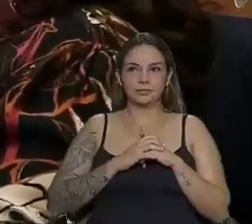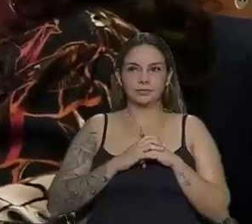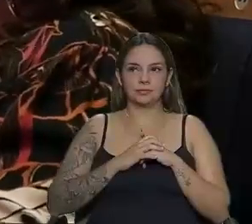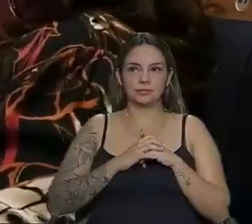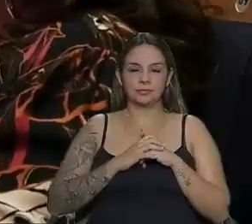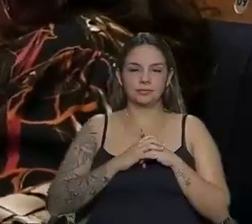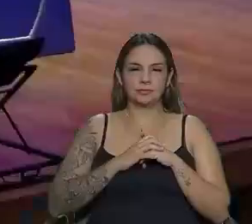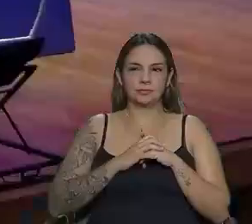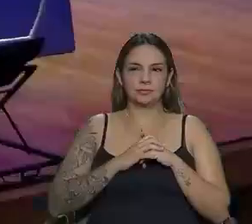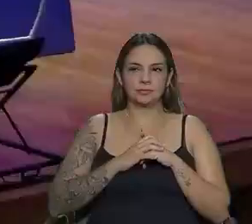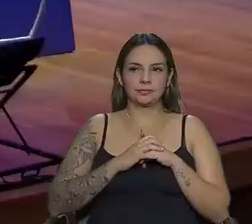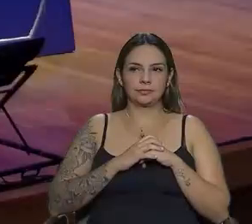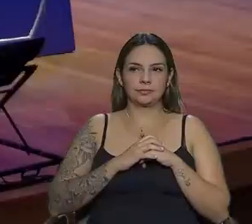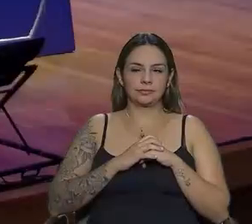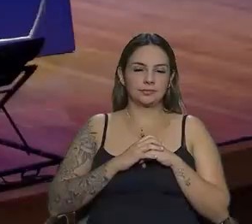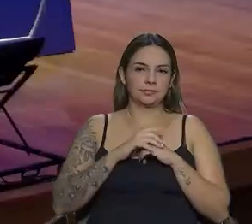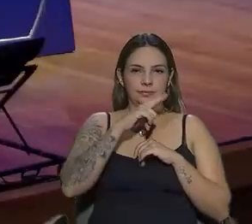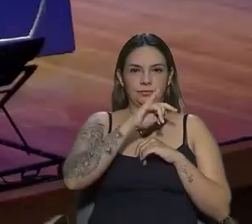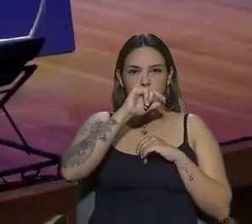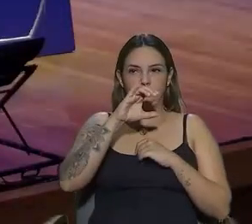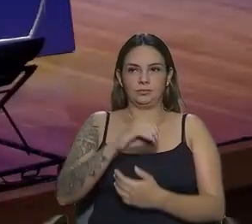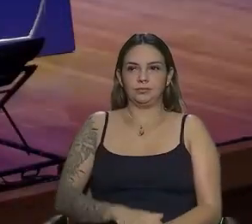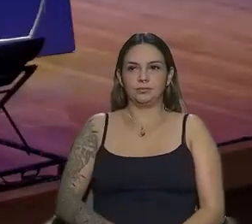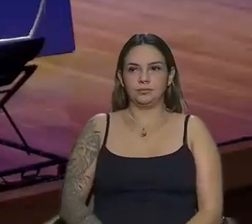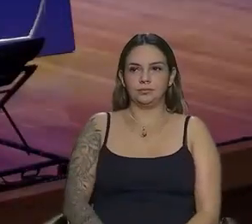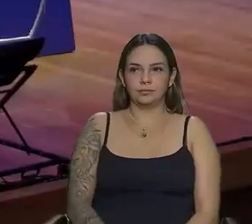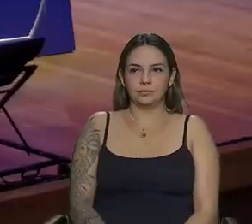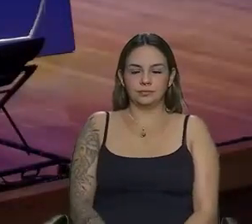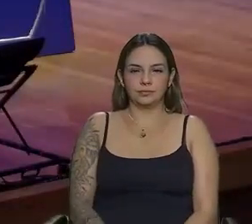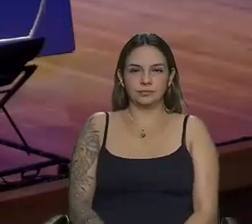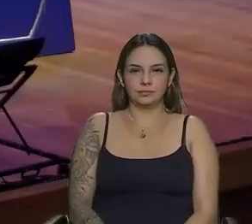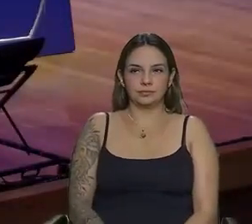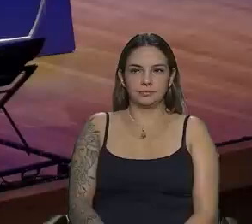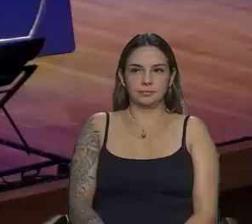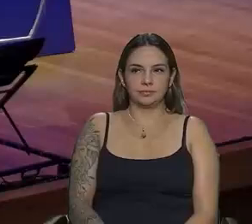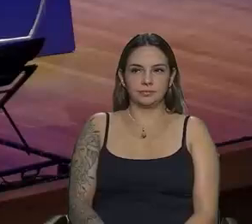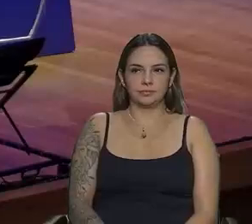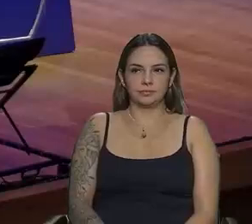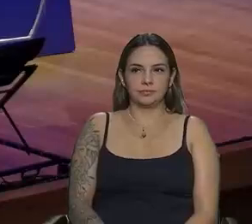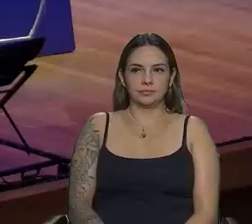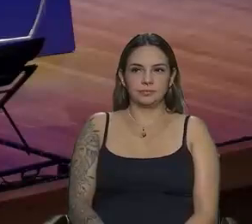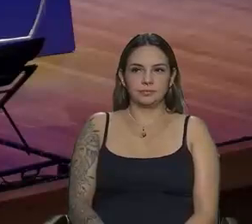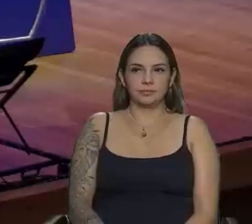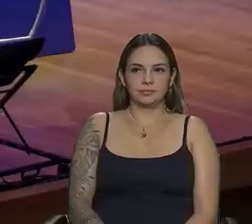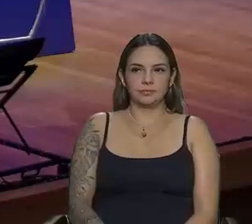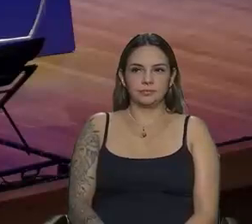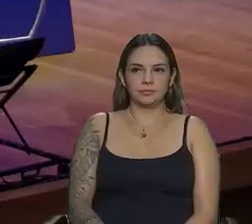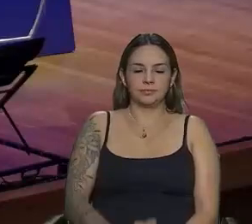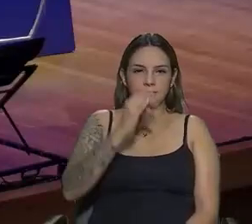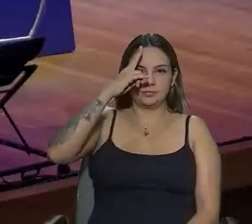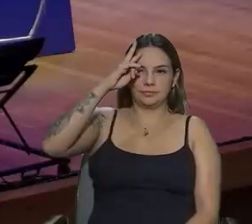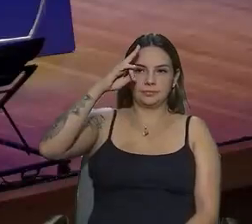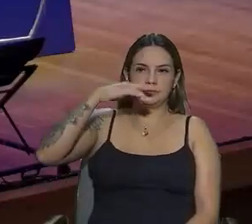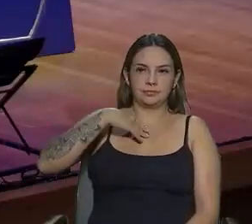oferecer. E você, João? Que história você conta da literatura na sua vida? Antes de contar a história,